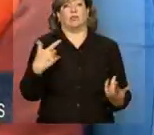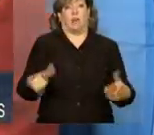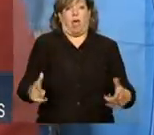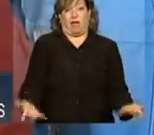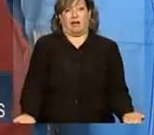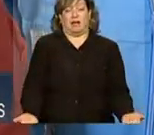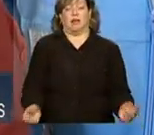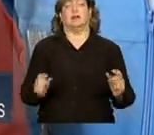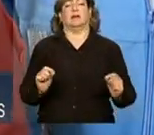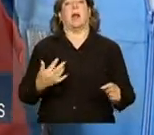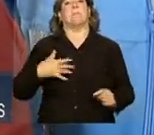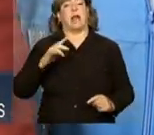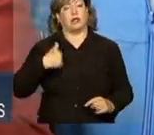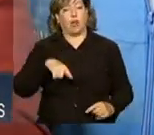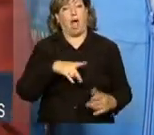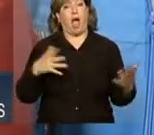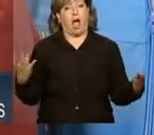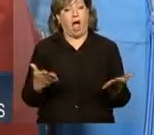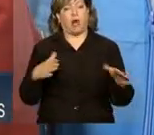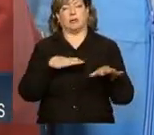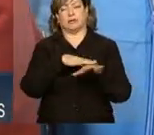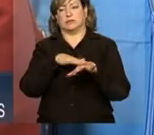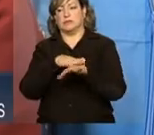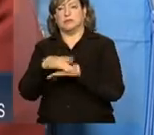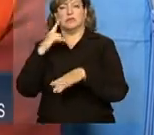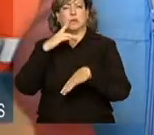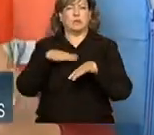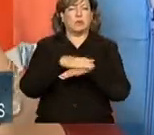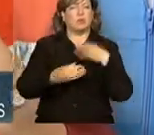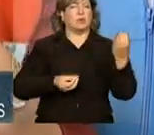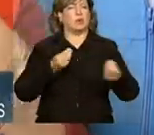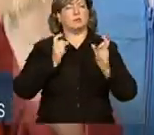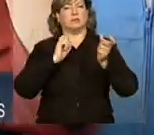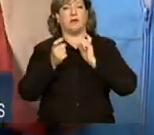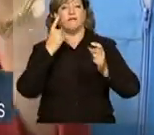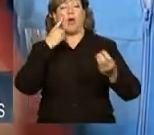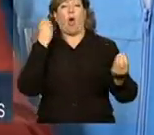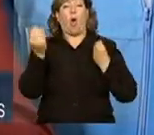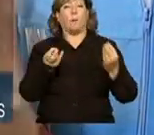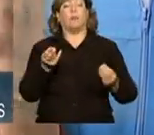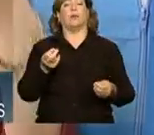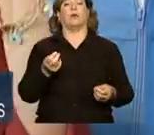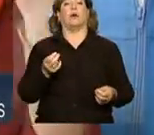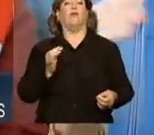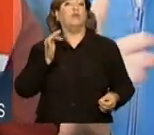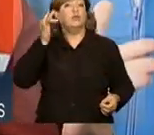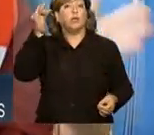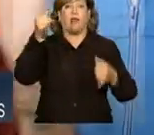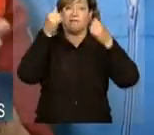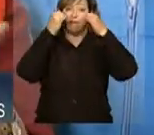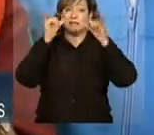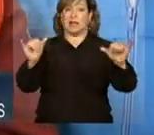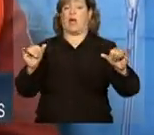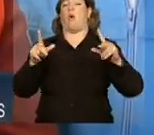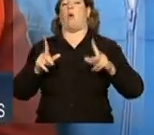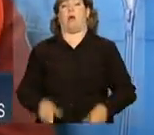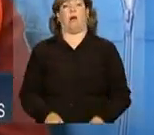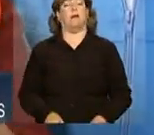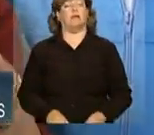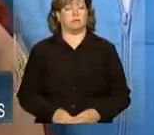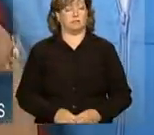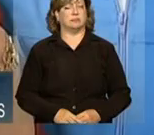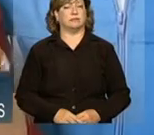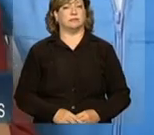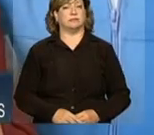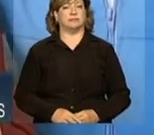planejamento vamos considerar isso. Vamos usar isso como forma de prever, planejar e impedir que volte a acontecer.